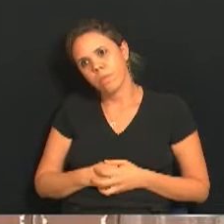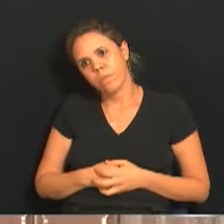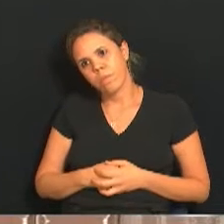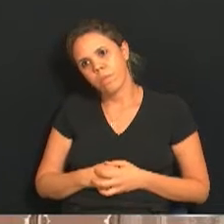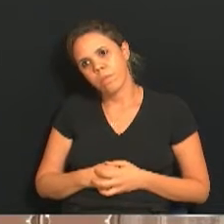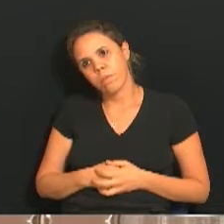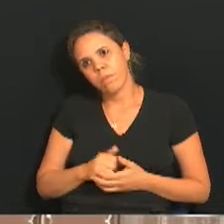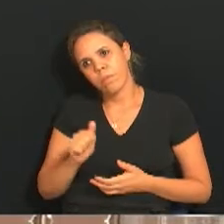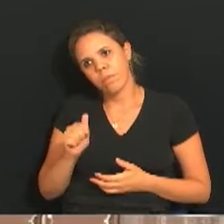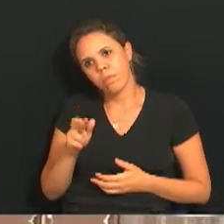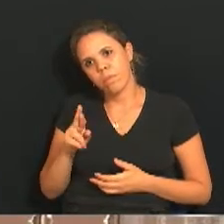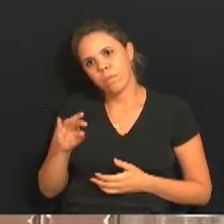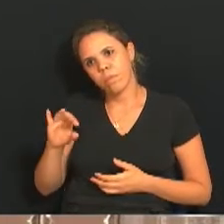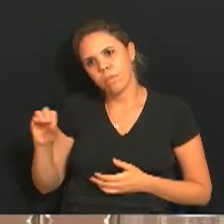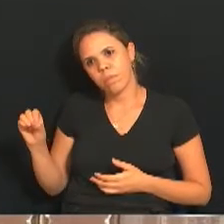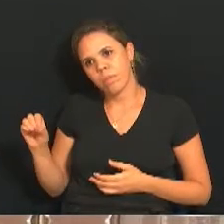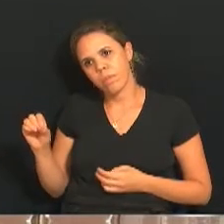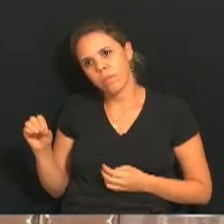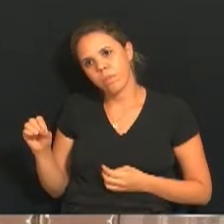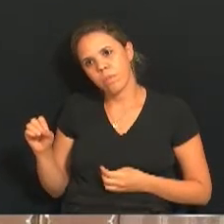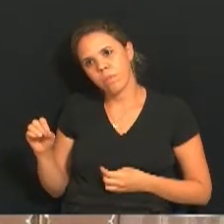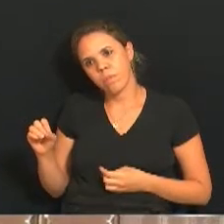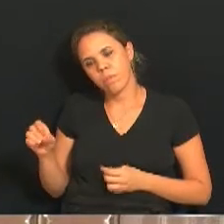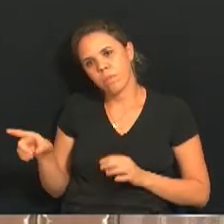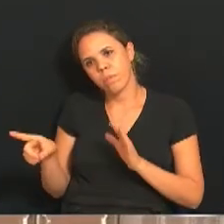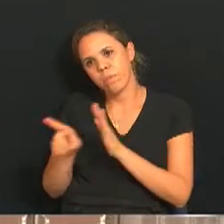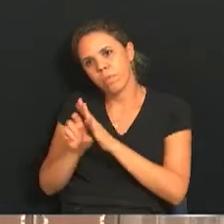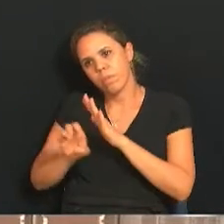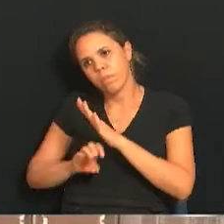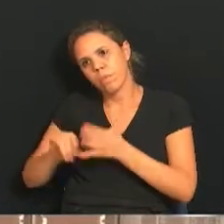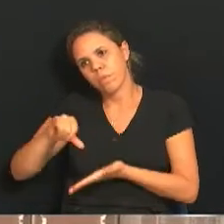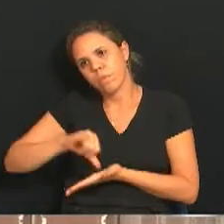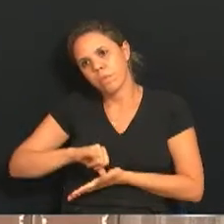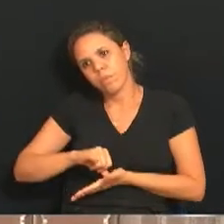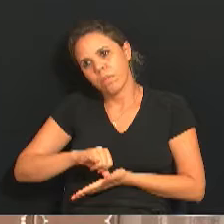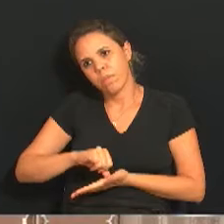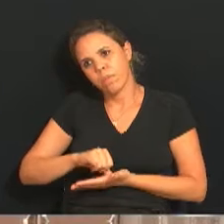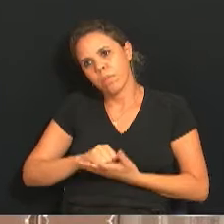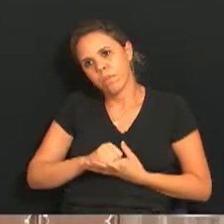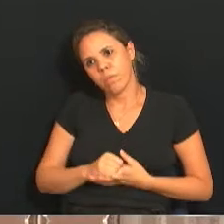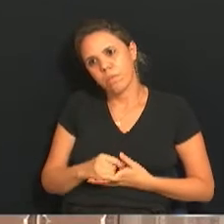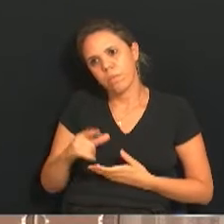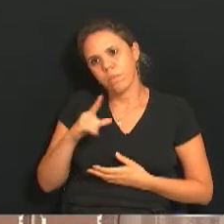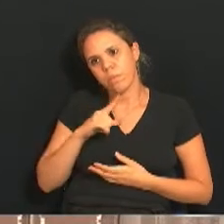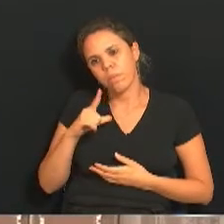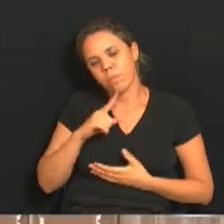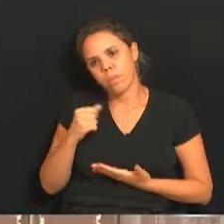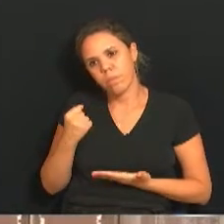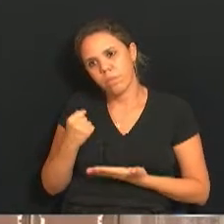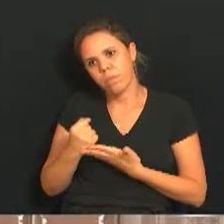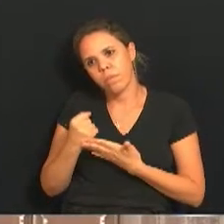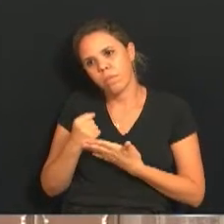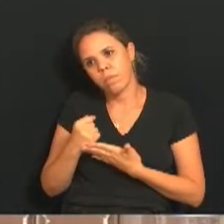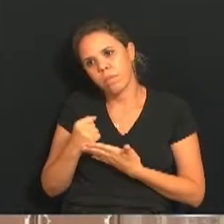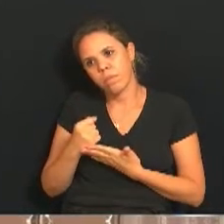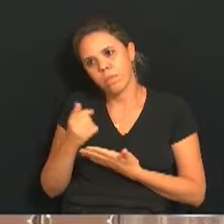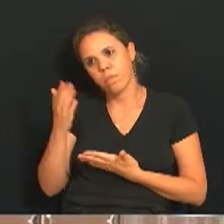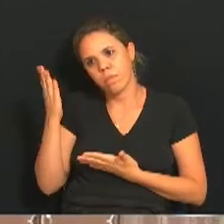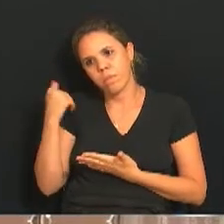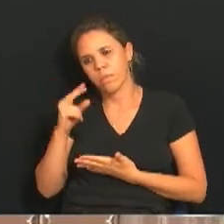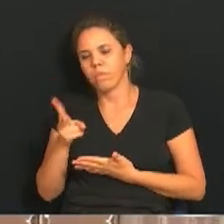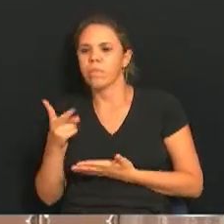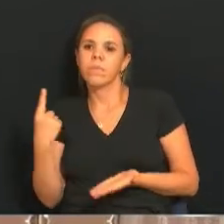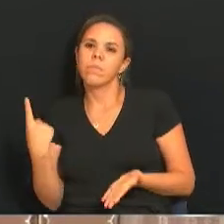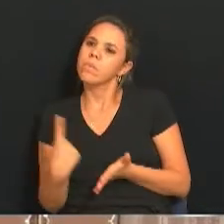Antônio Donizete da Silva, que é um empresário aí da região central e que tem nos ajudado, né? Eu sei que tem sempre